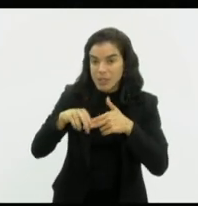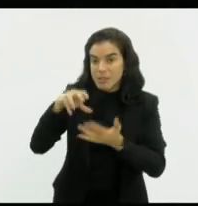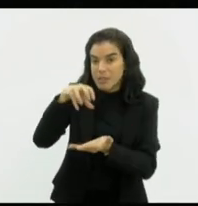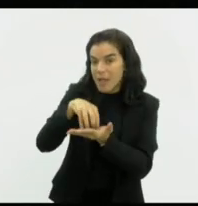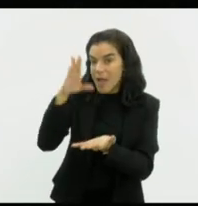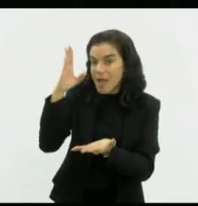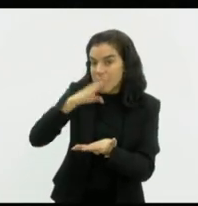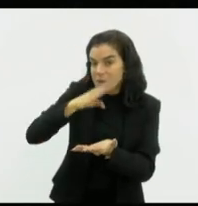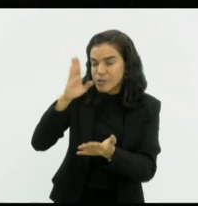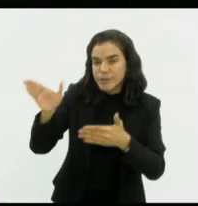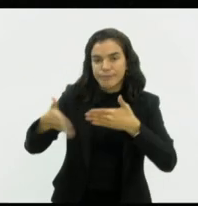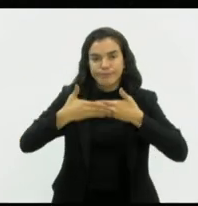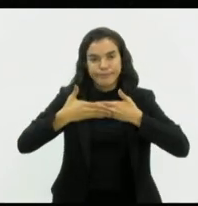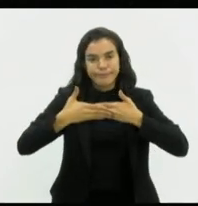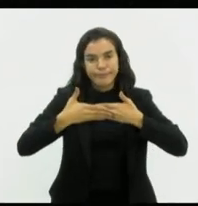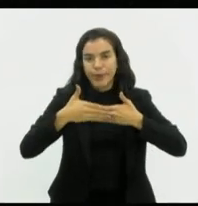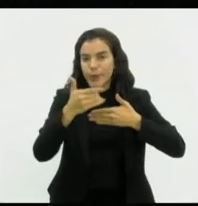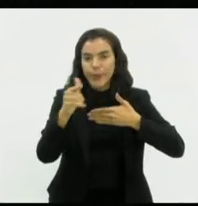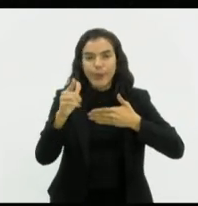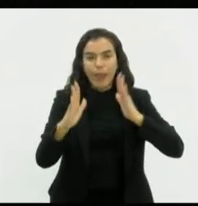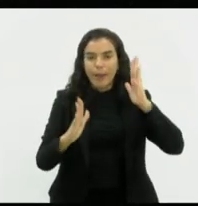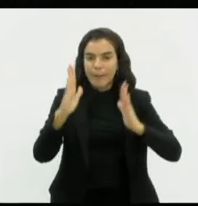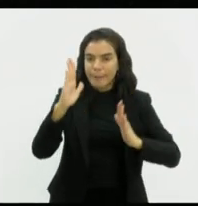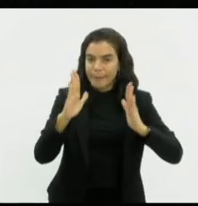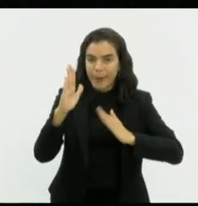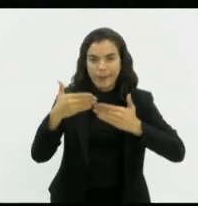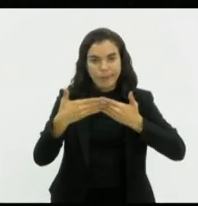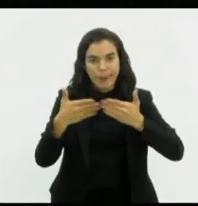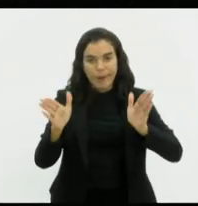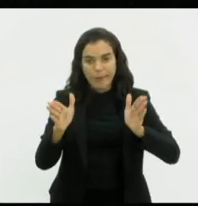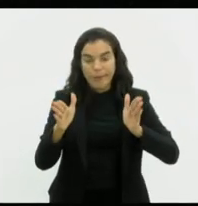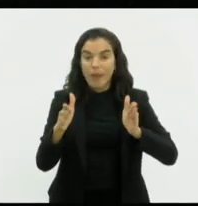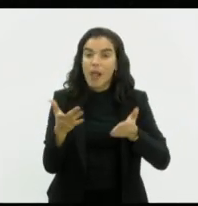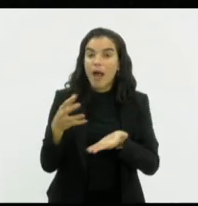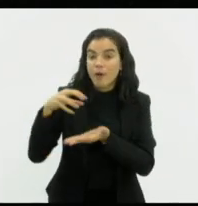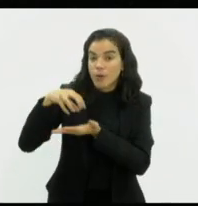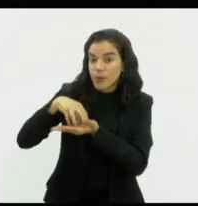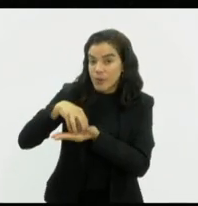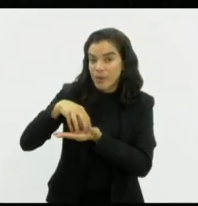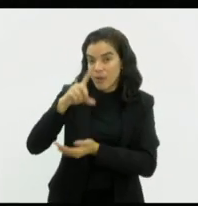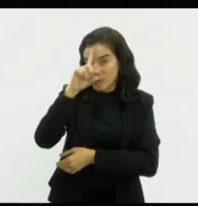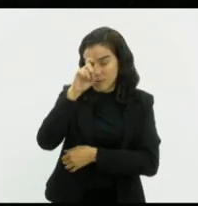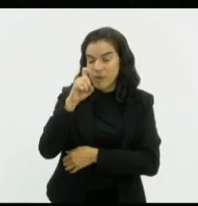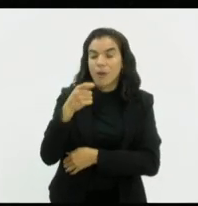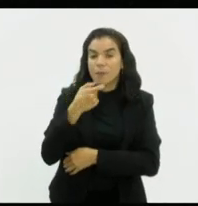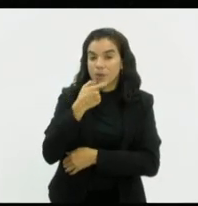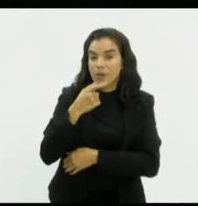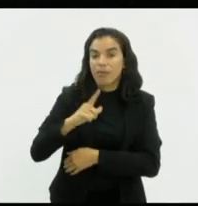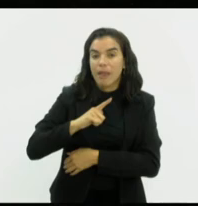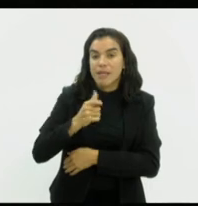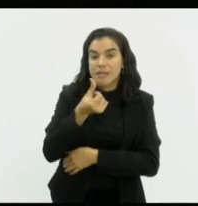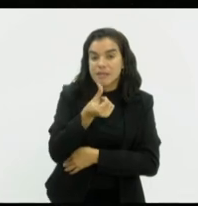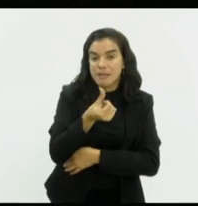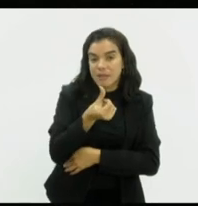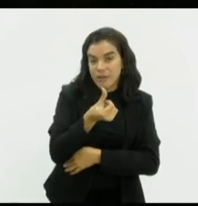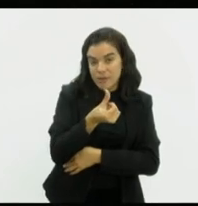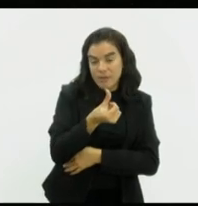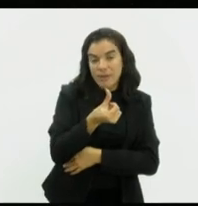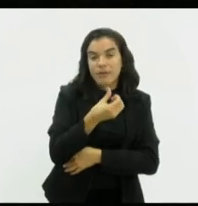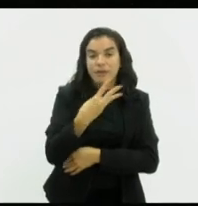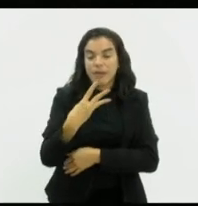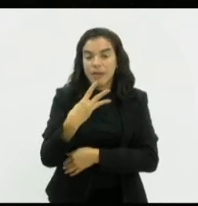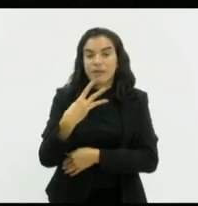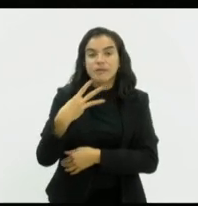está fechada, sem previsão de reaberta. Hoje, a unidade de Bom Sucesso tem 83 leitos